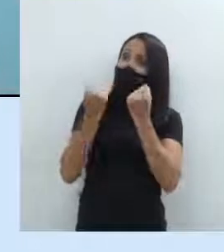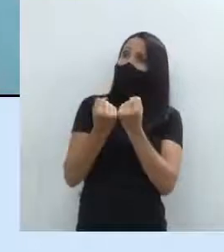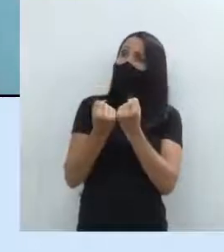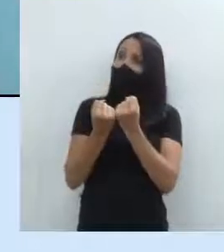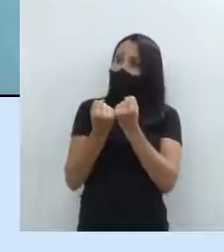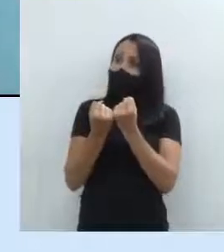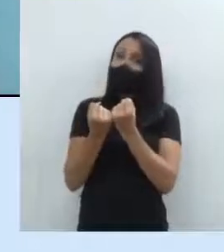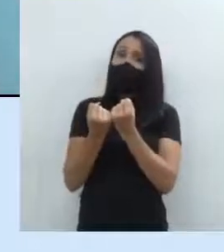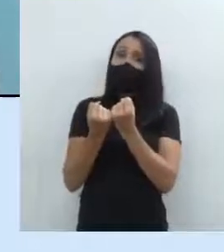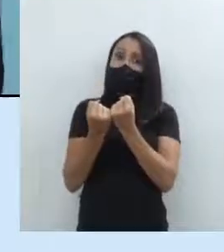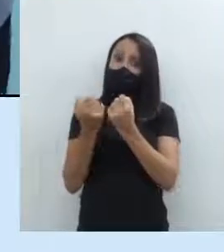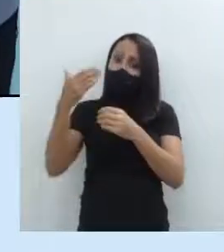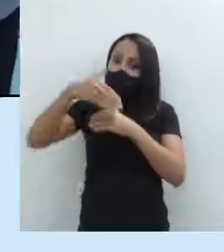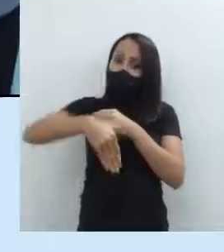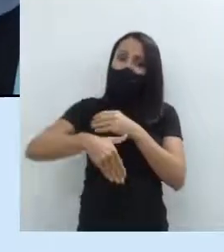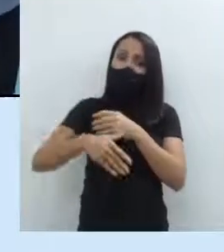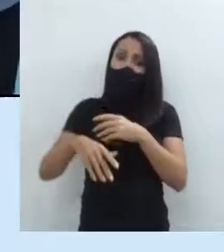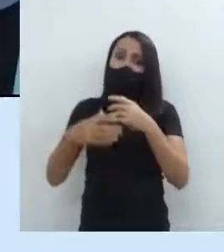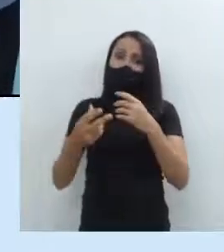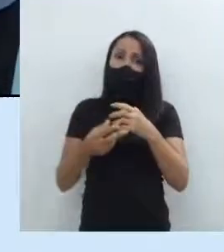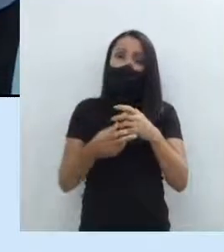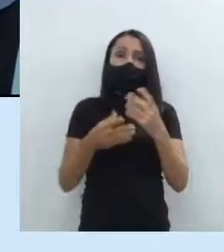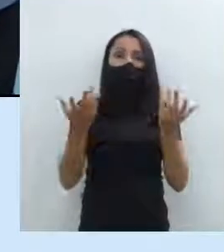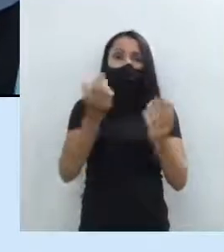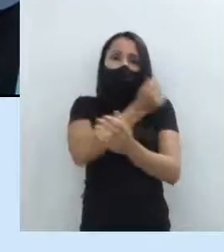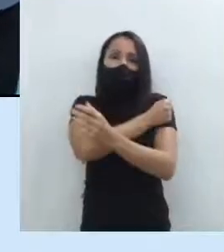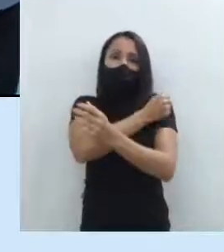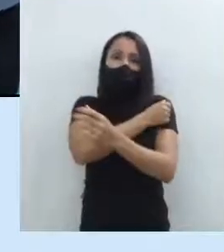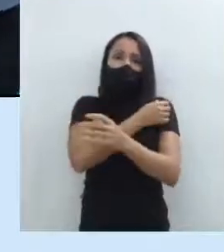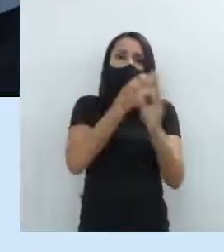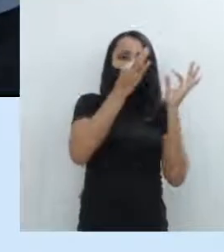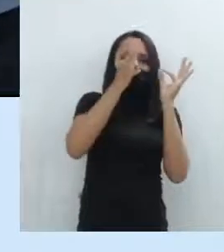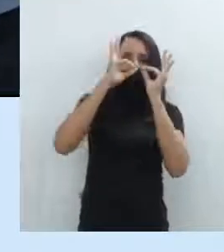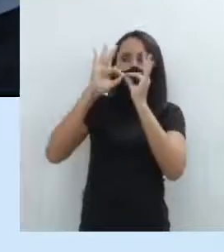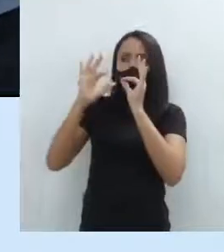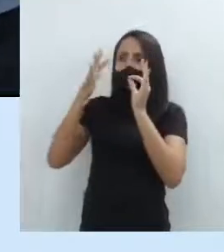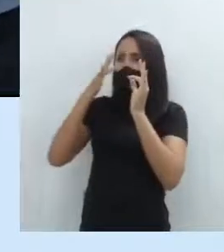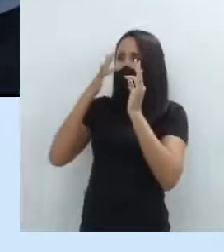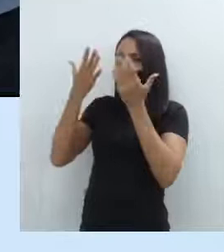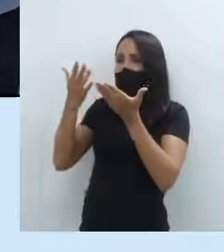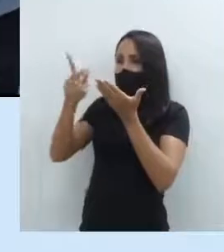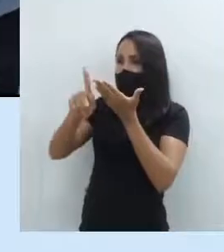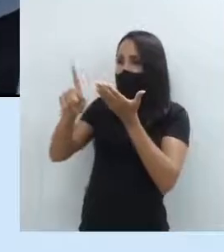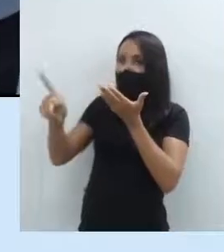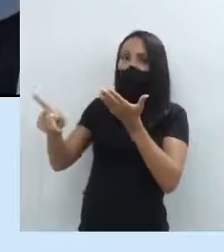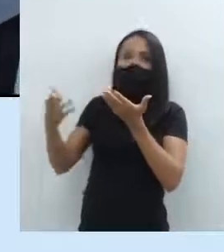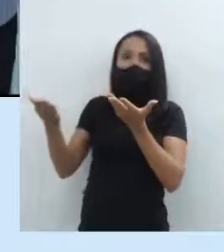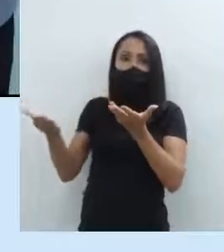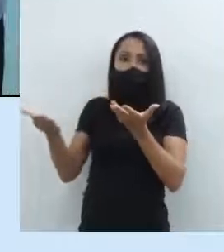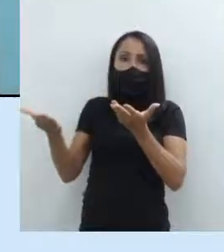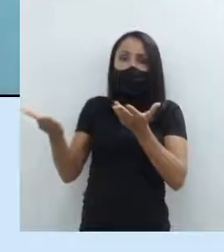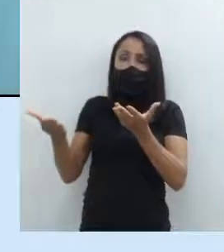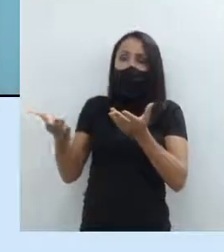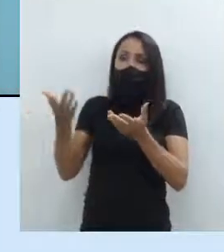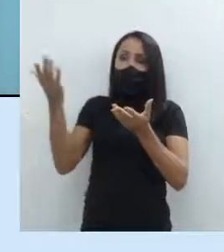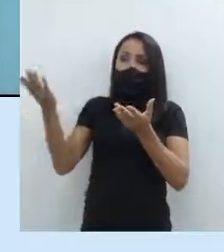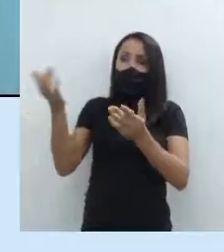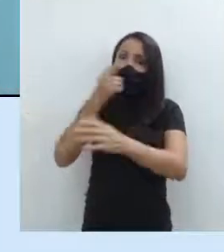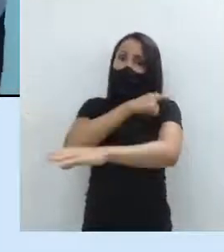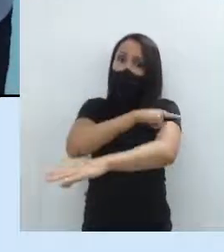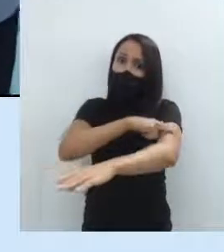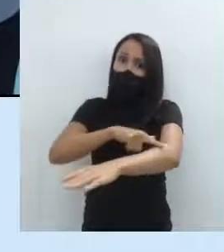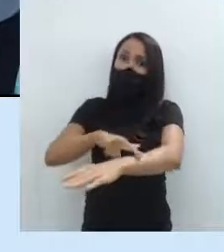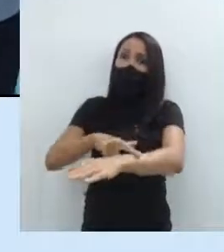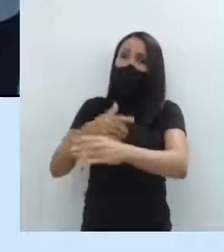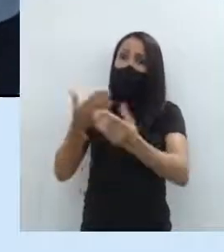estamos inseridos? Porque quando os estudantes olham para mim, eles vão pensar o quê? Será que realmente o seu comportamento é